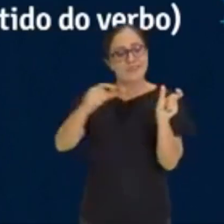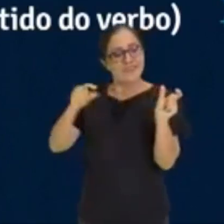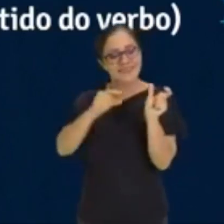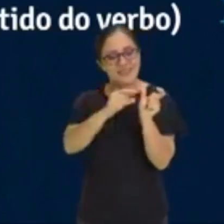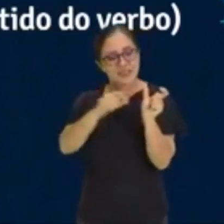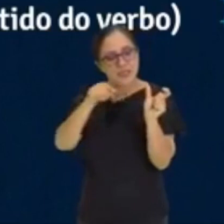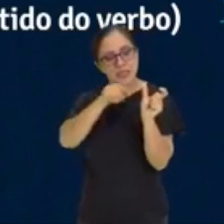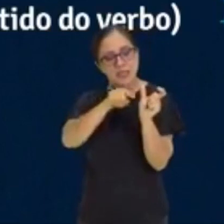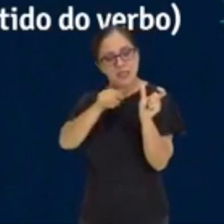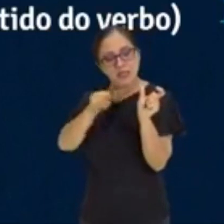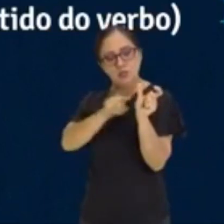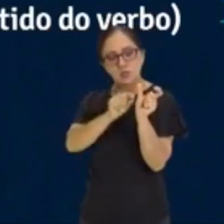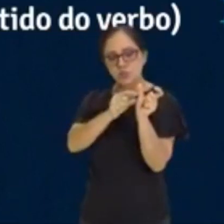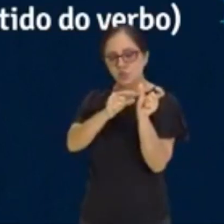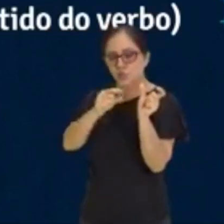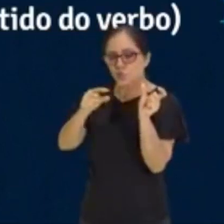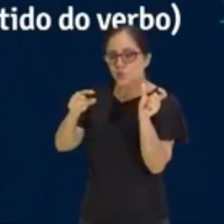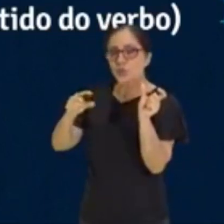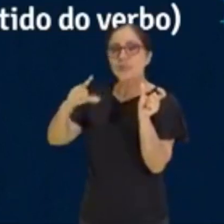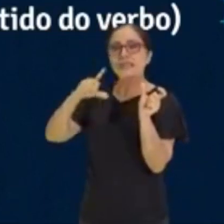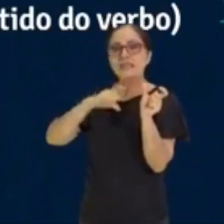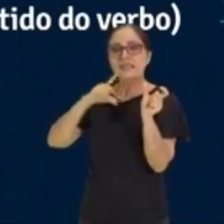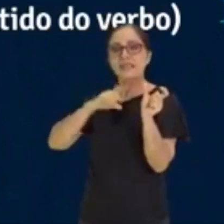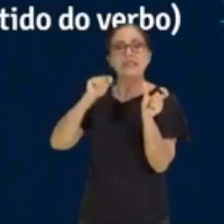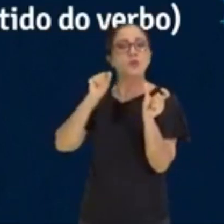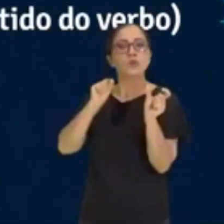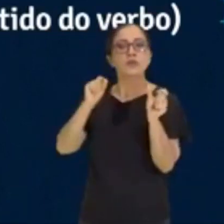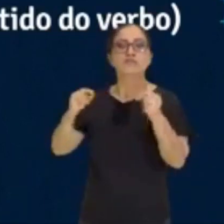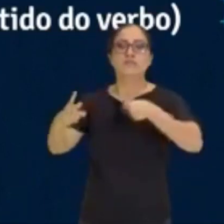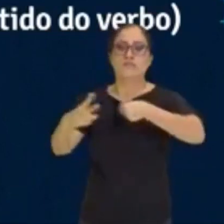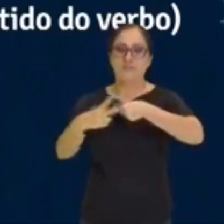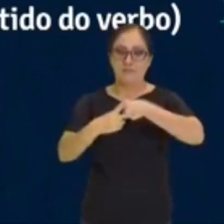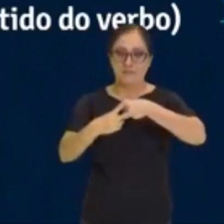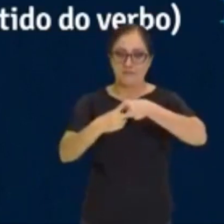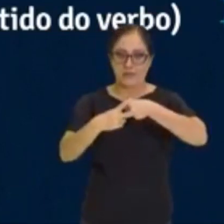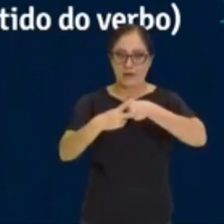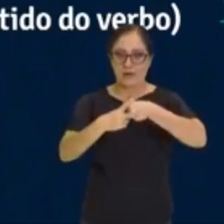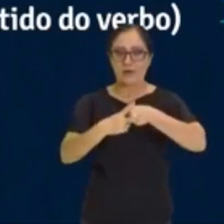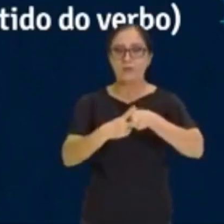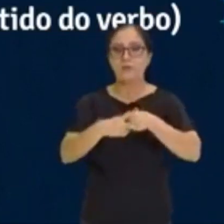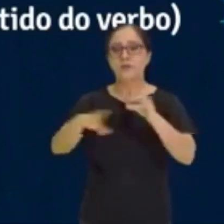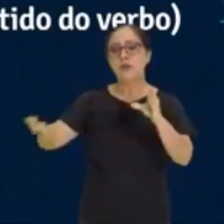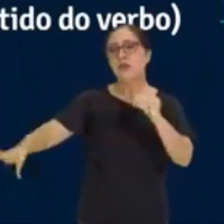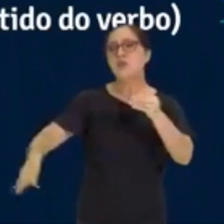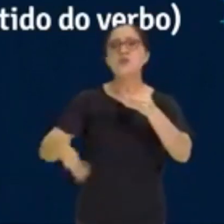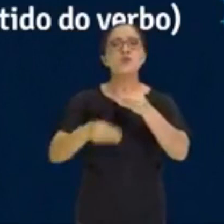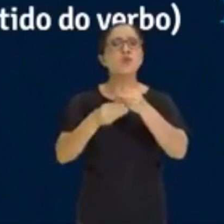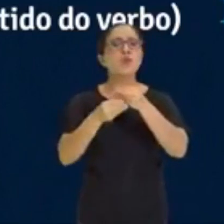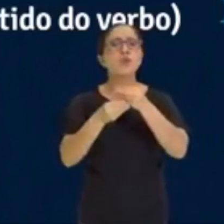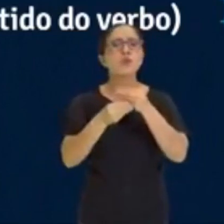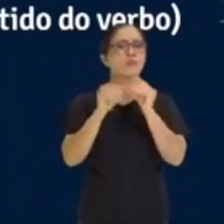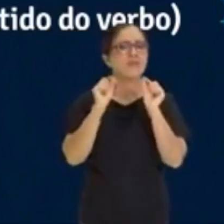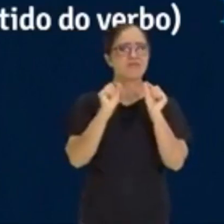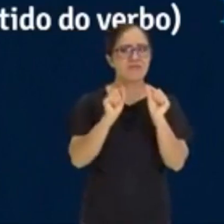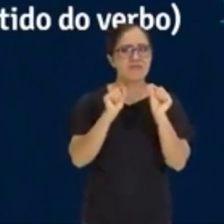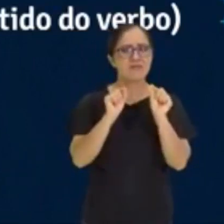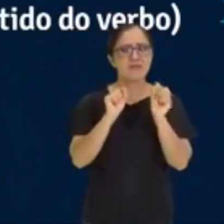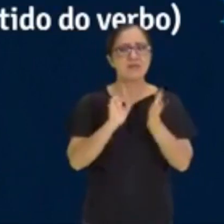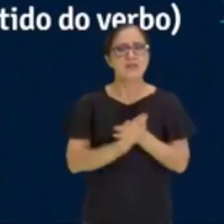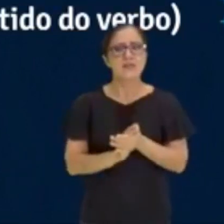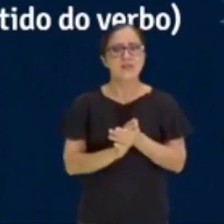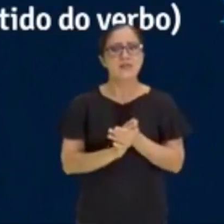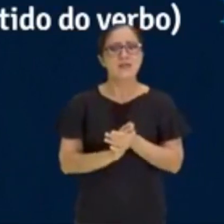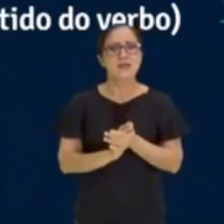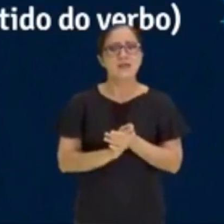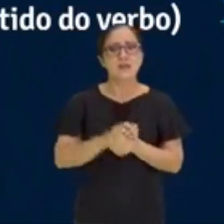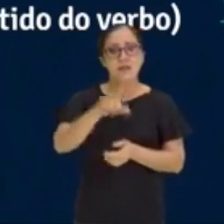Não existe predicado sem verbo. E os complementos, professora? Os complementos são